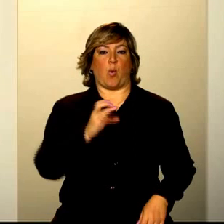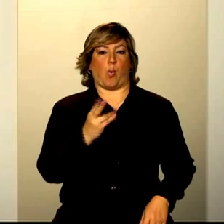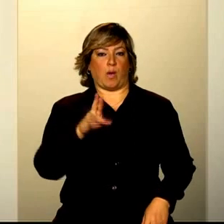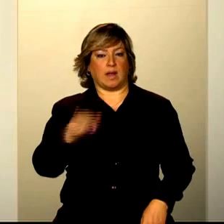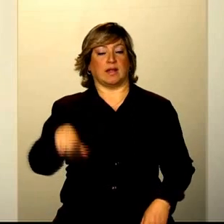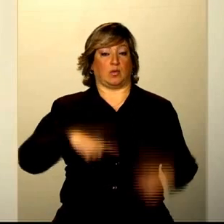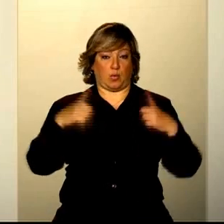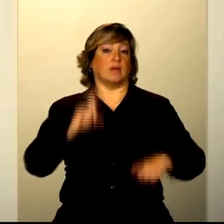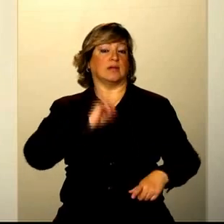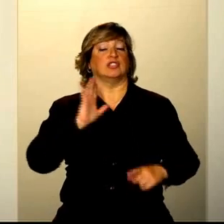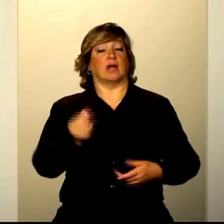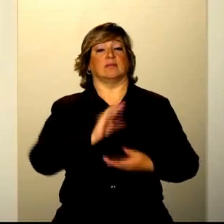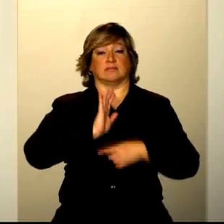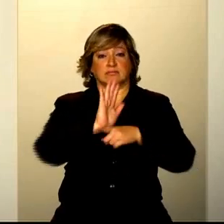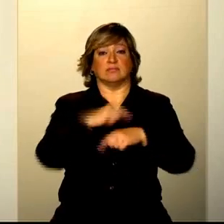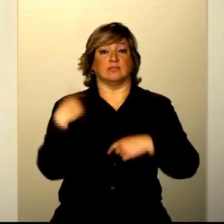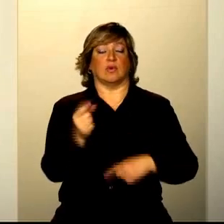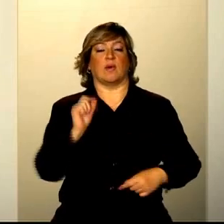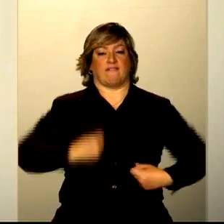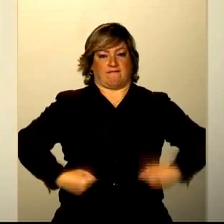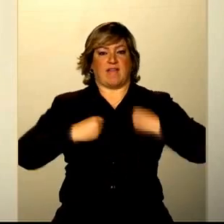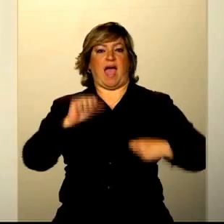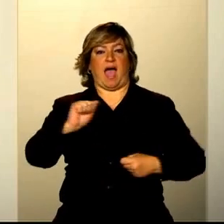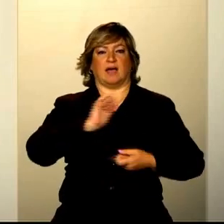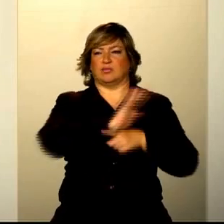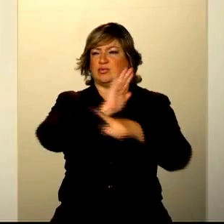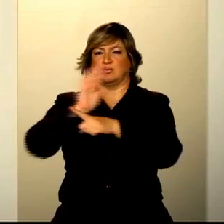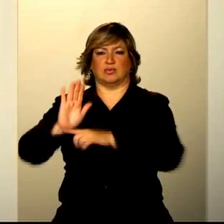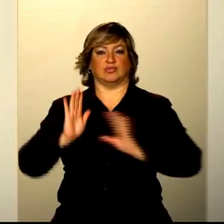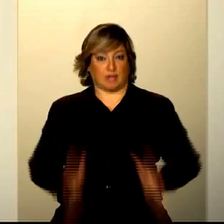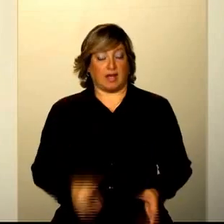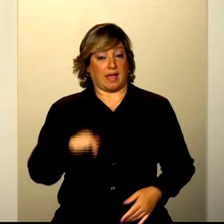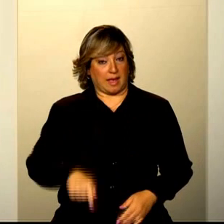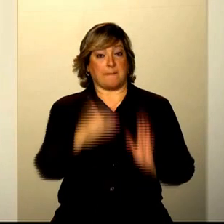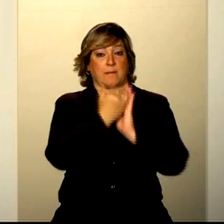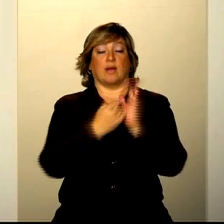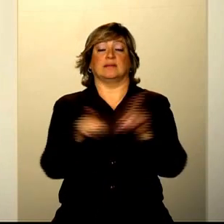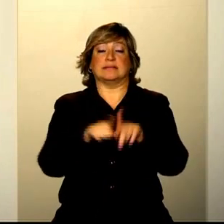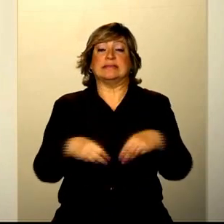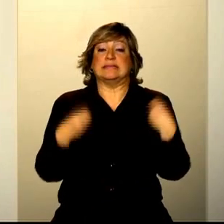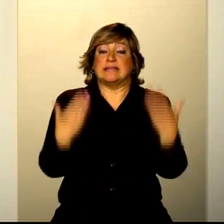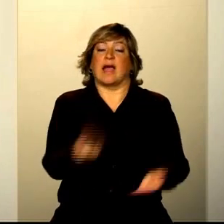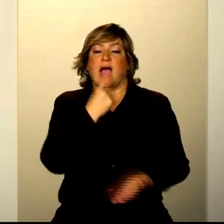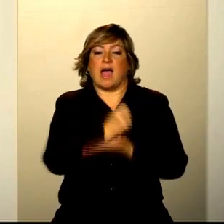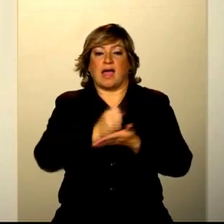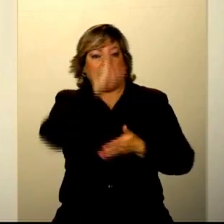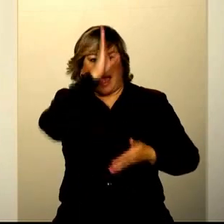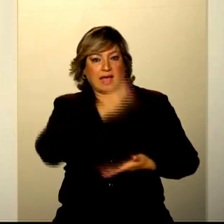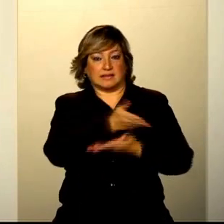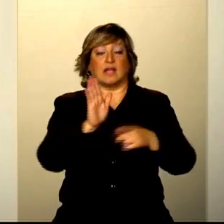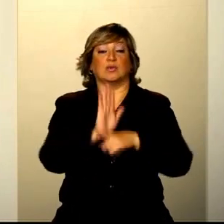receberam a me doose de vitamina A o Brasil carinhoso Luciano também está fornecendo remédio de